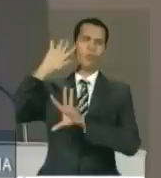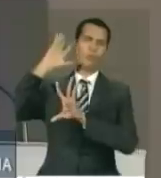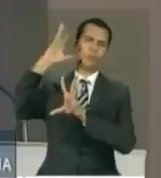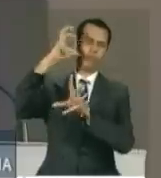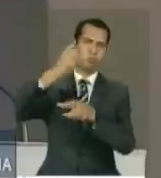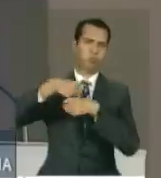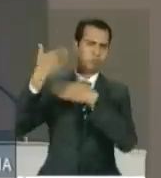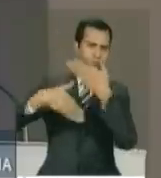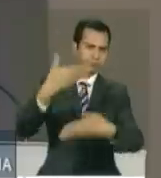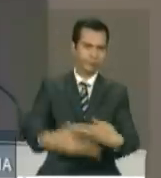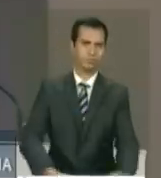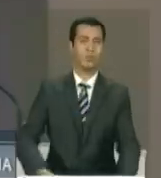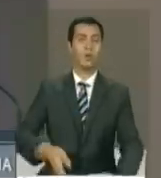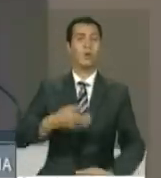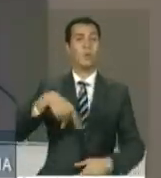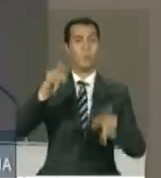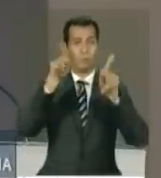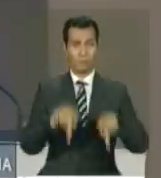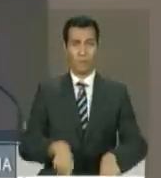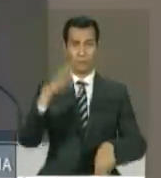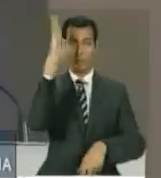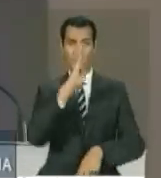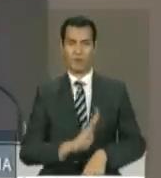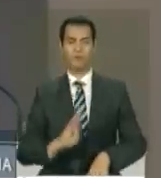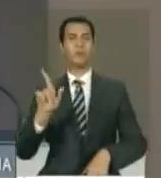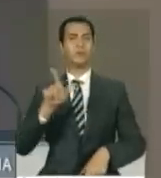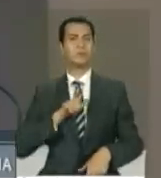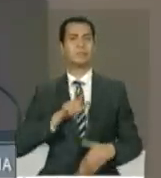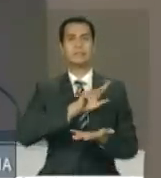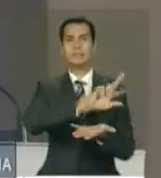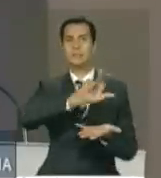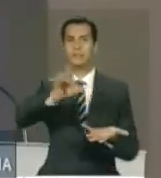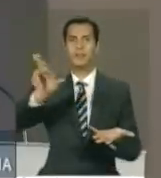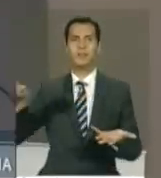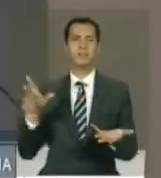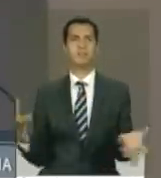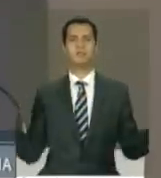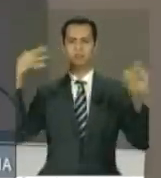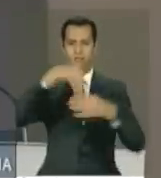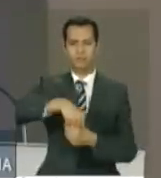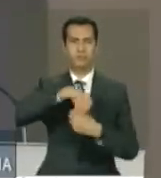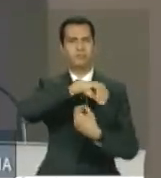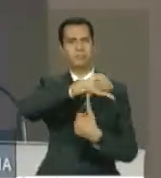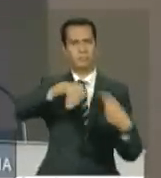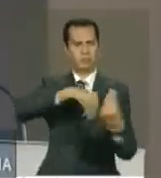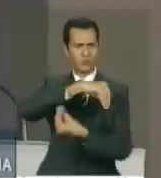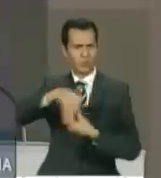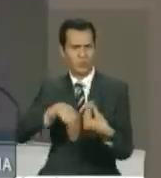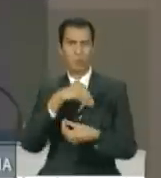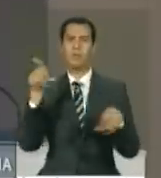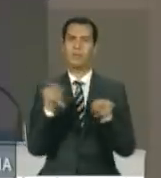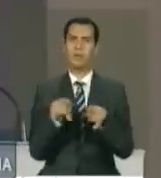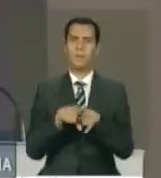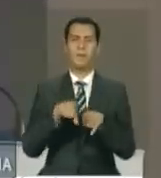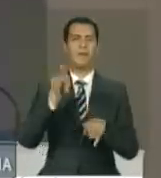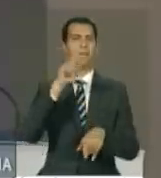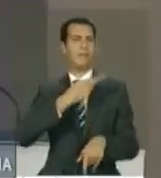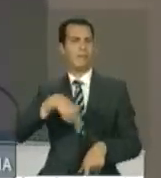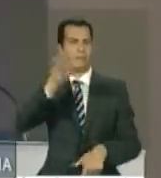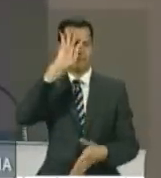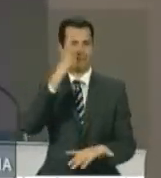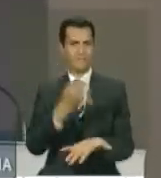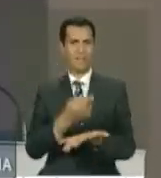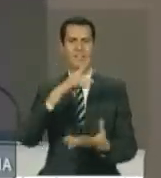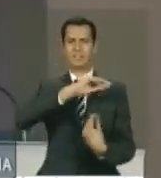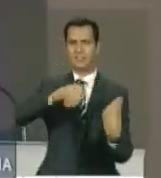Somos um povo formado pela confluência de etnias, crenças e manifestações